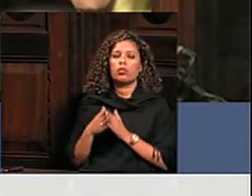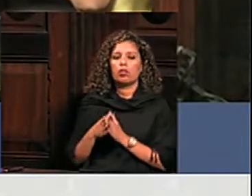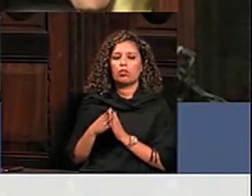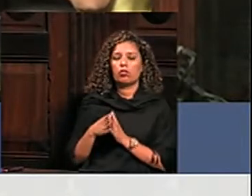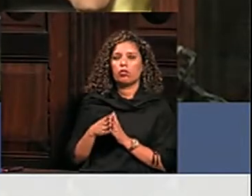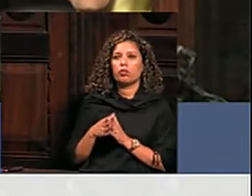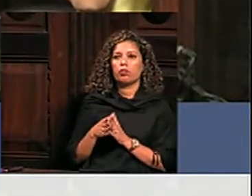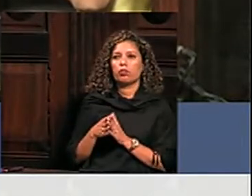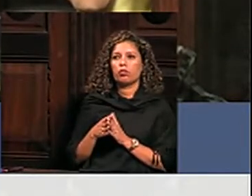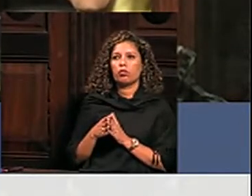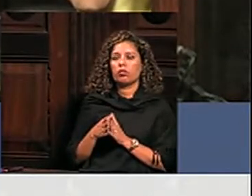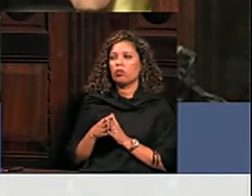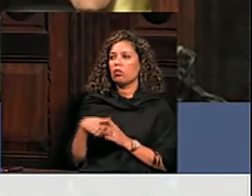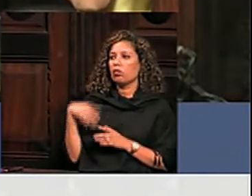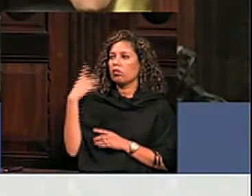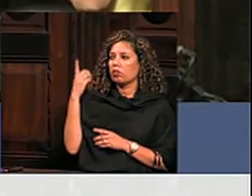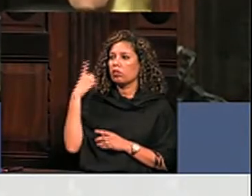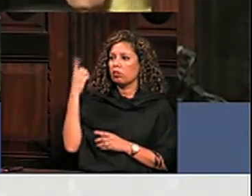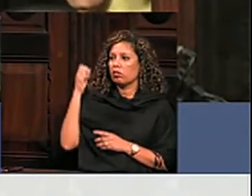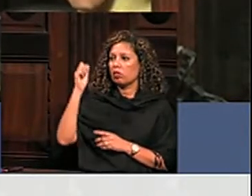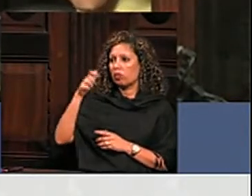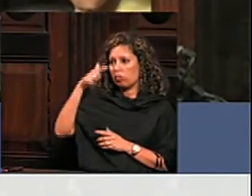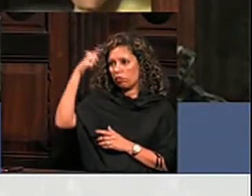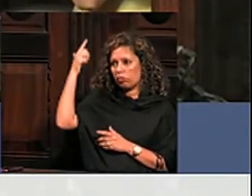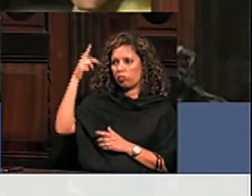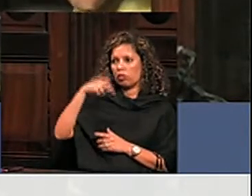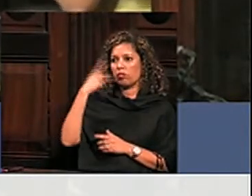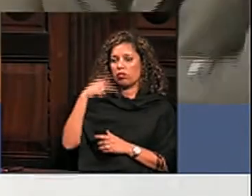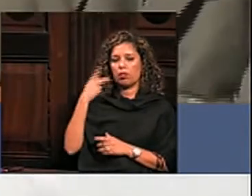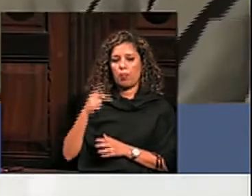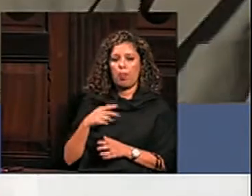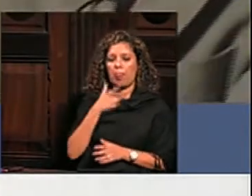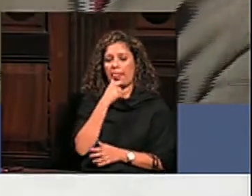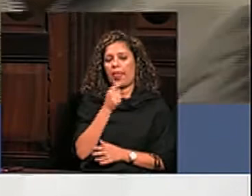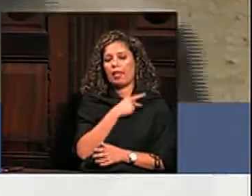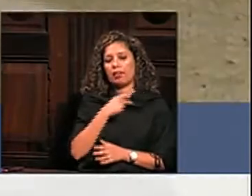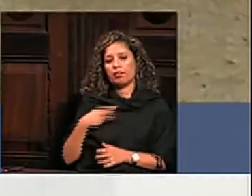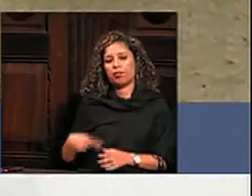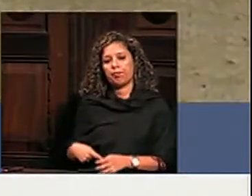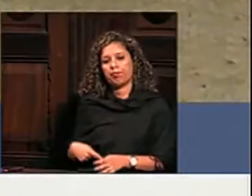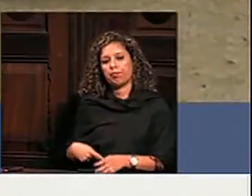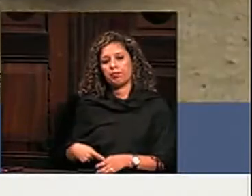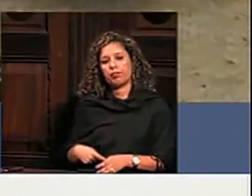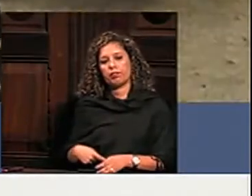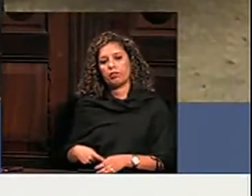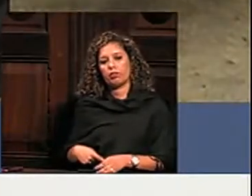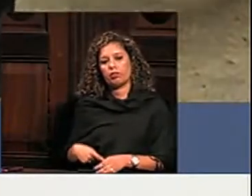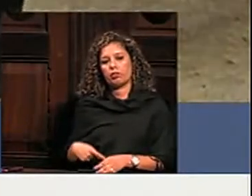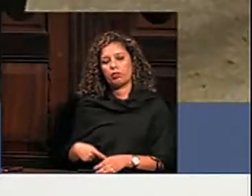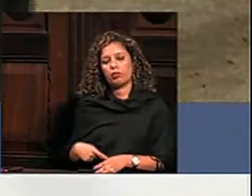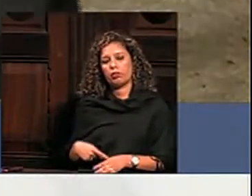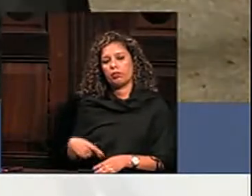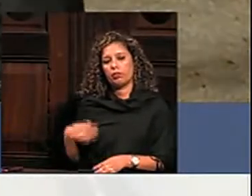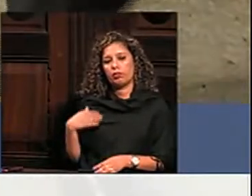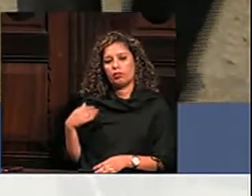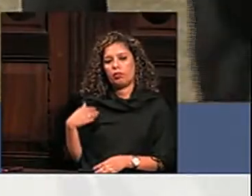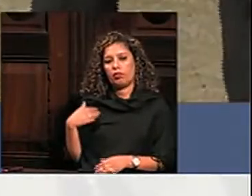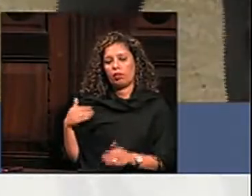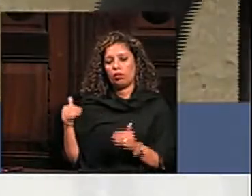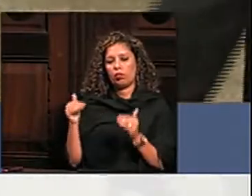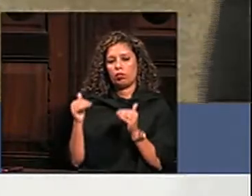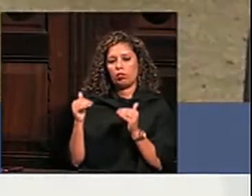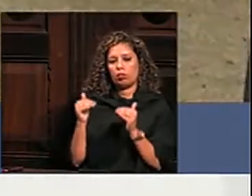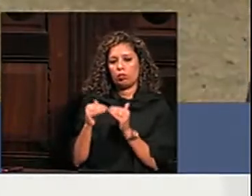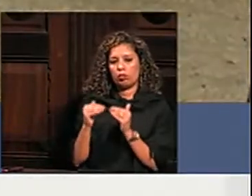voto. Deputado Luiz Paulo faz a divergência. Senhor presidente, eu concordo